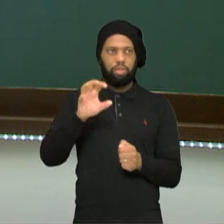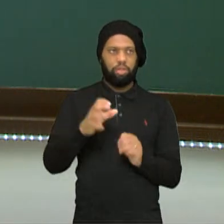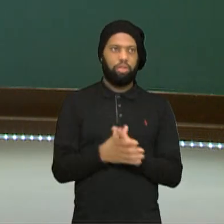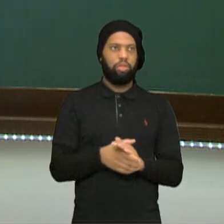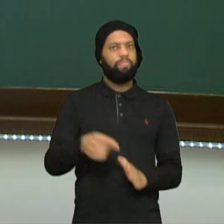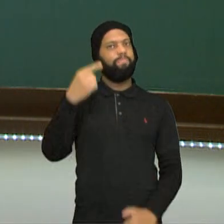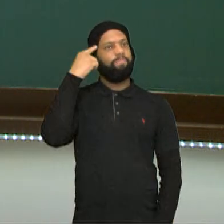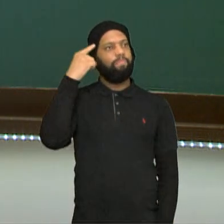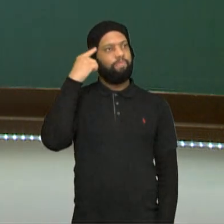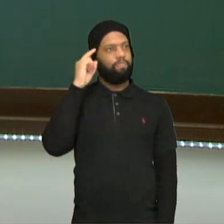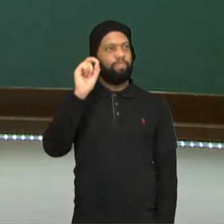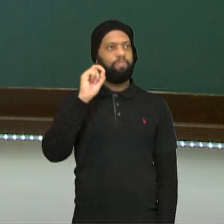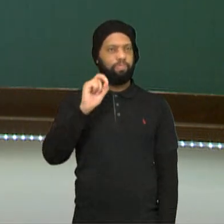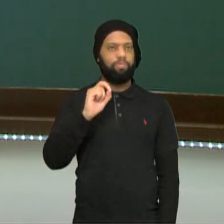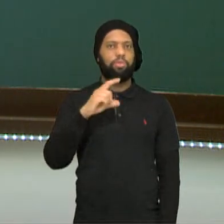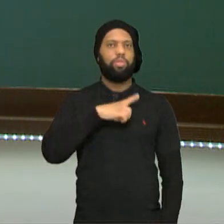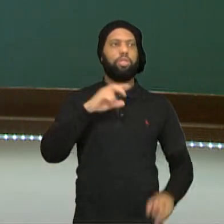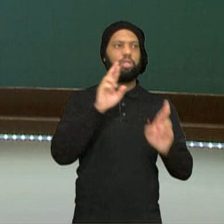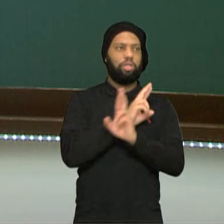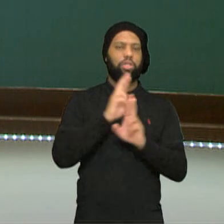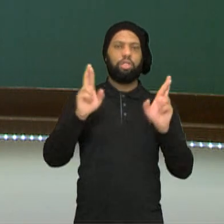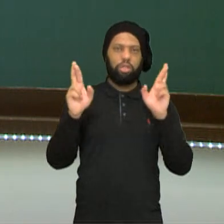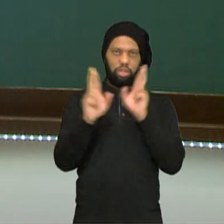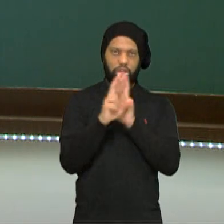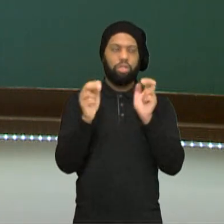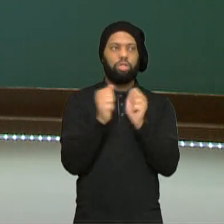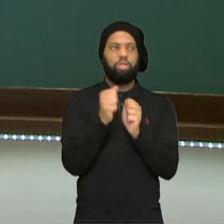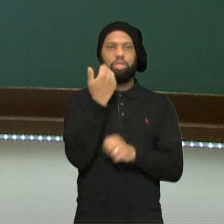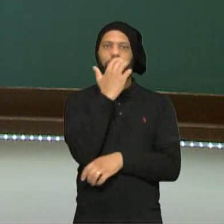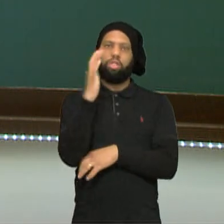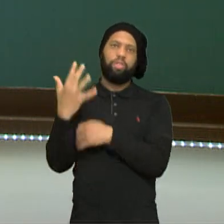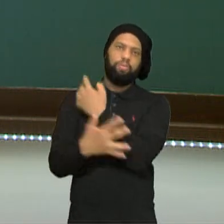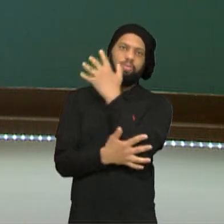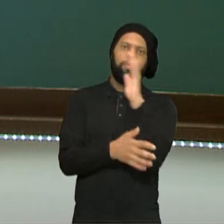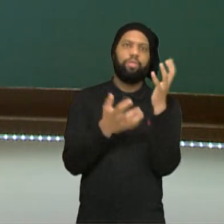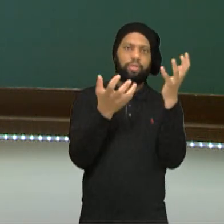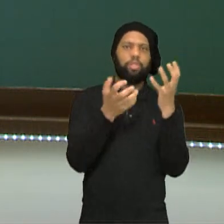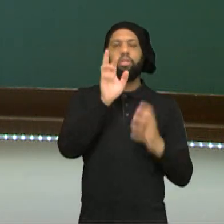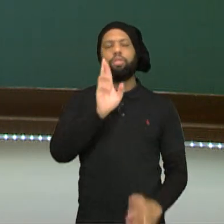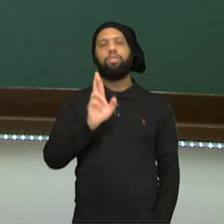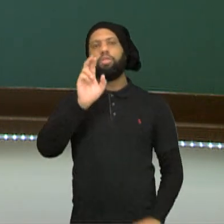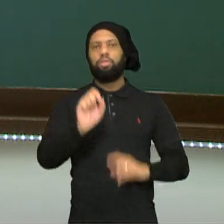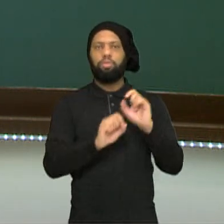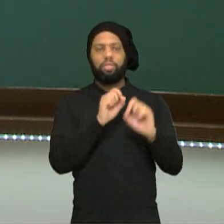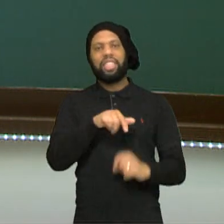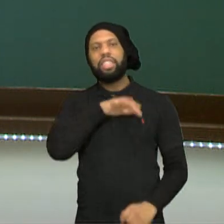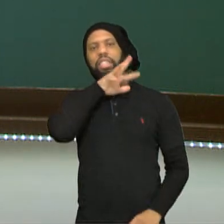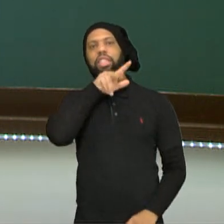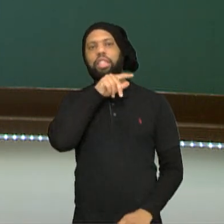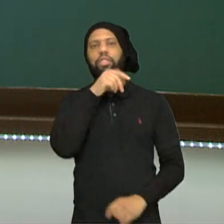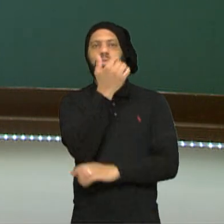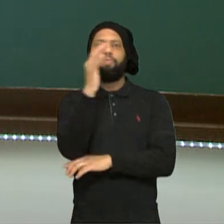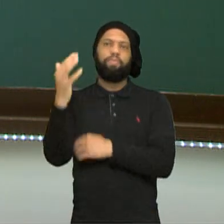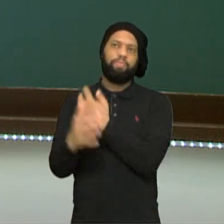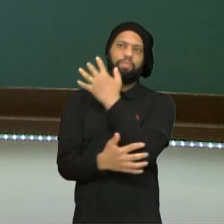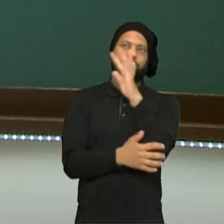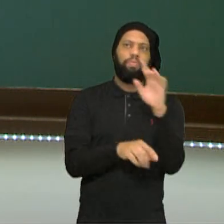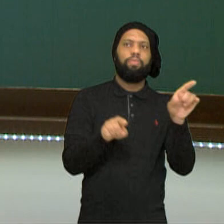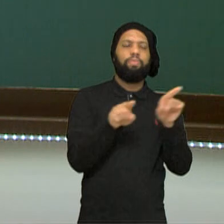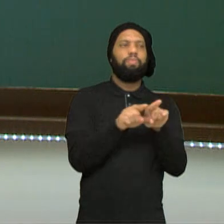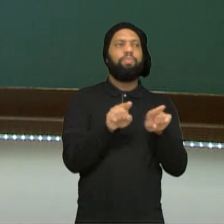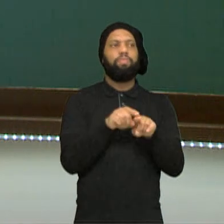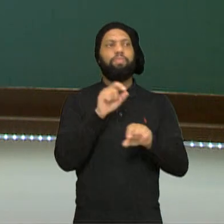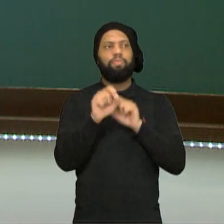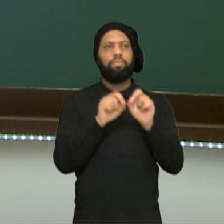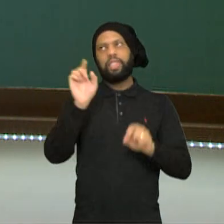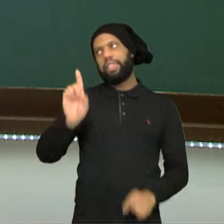né, pensando o quê? Nessa relação com a natureza, o que, que ele quer representar, né? Ele vai representar o animal, a floresta,